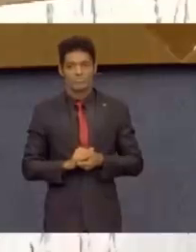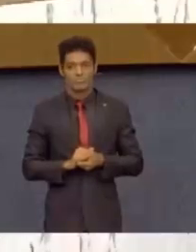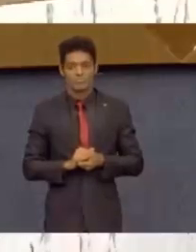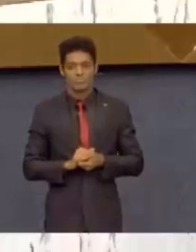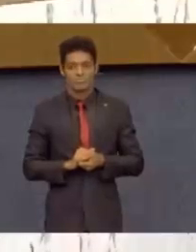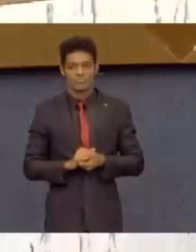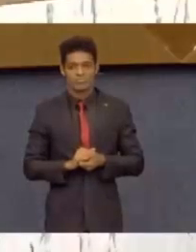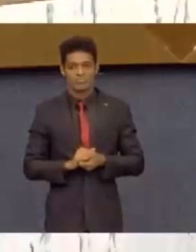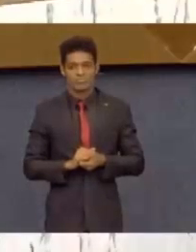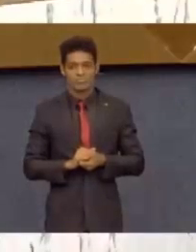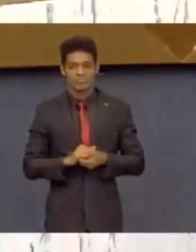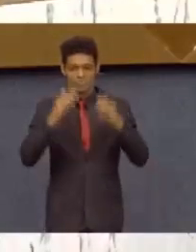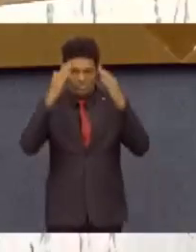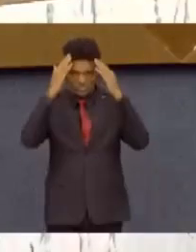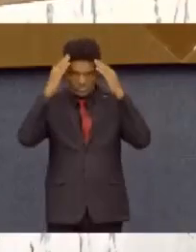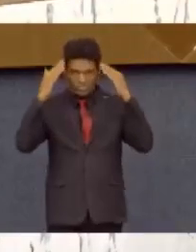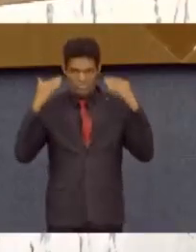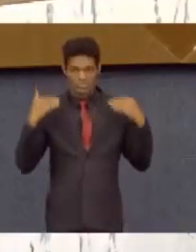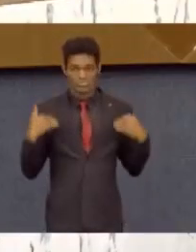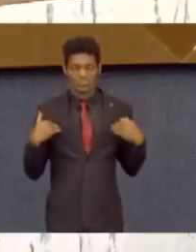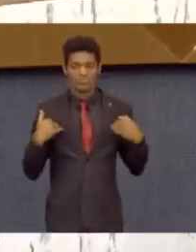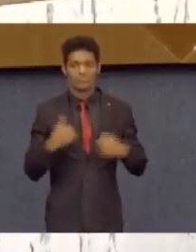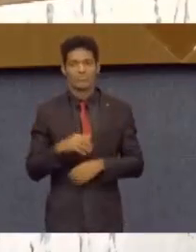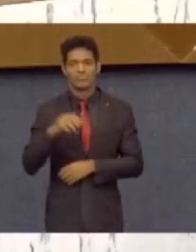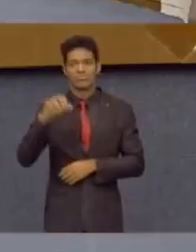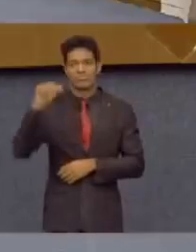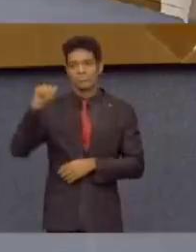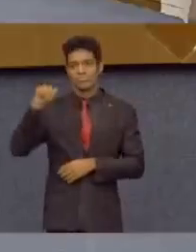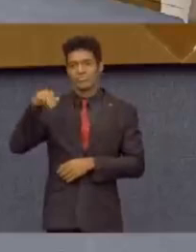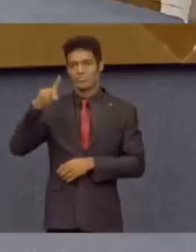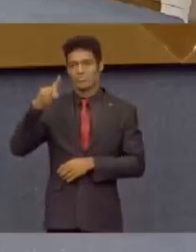Irmã Andréia dos Santos Lourenço.